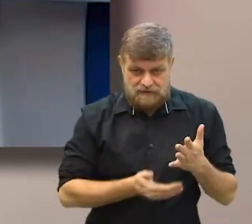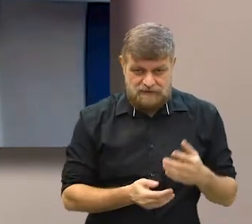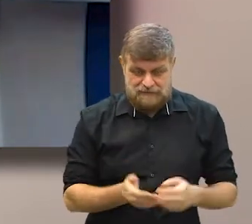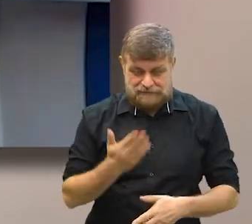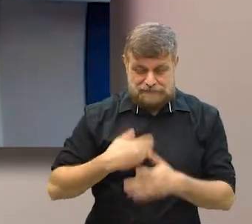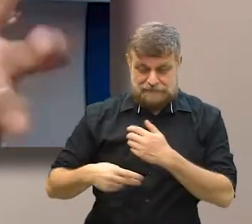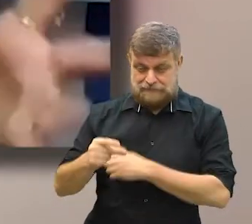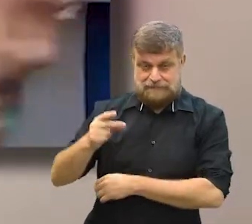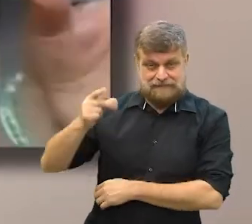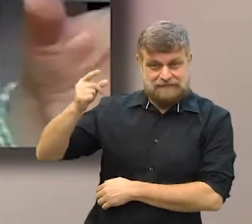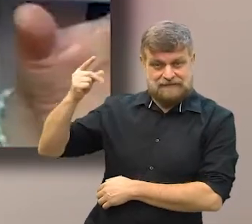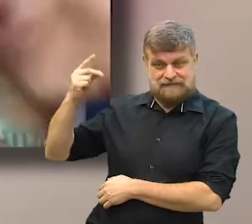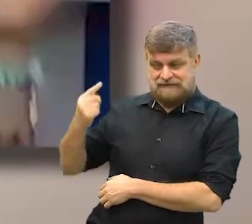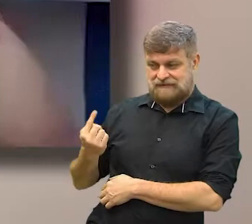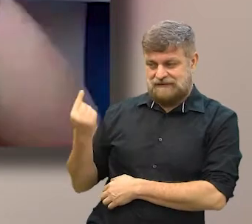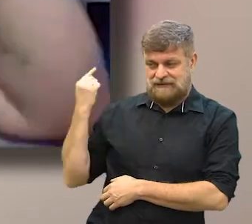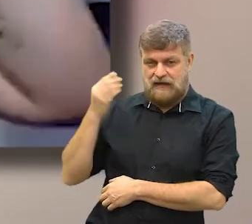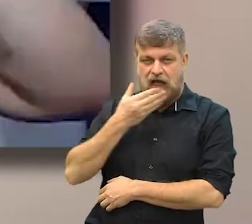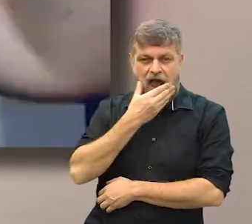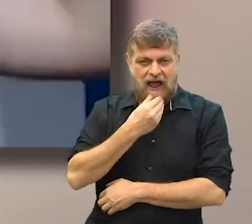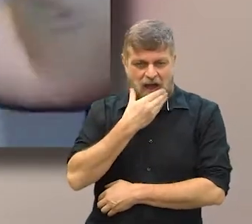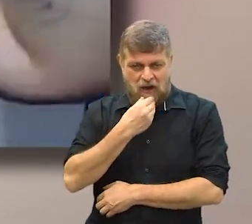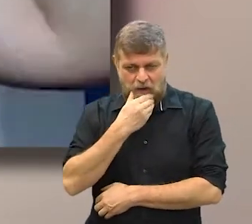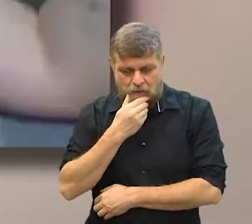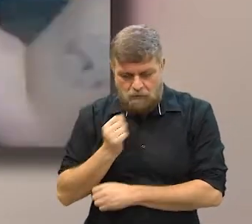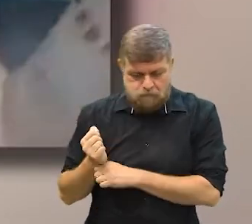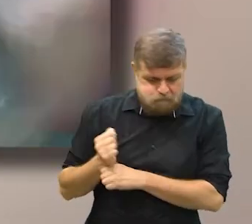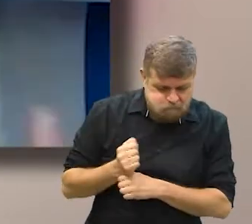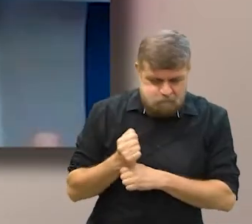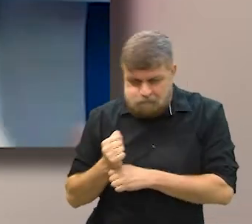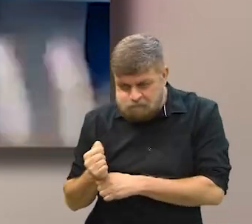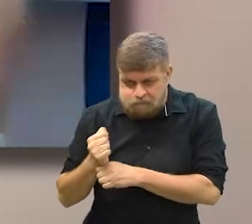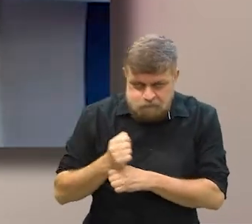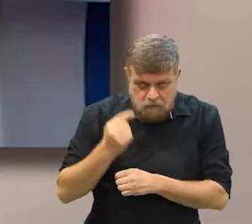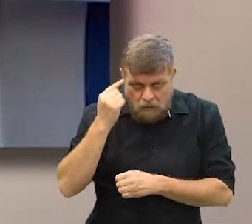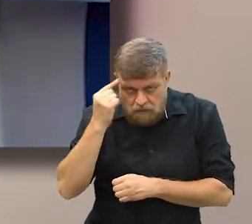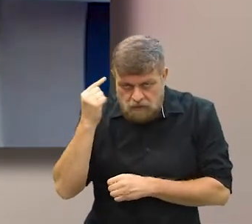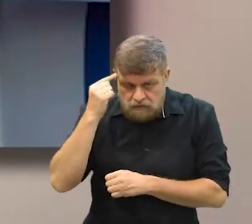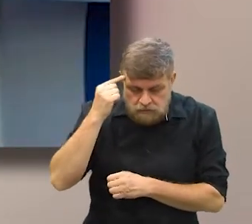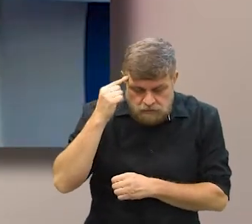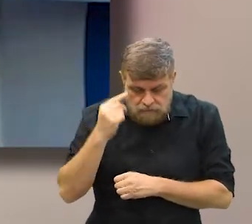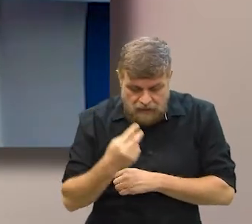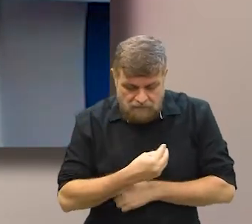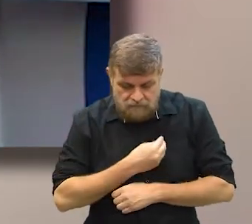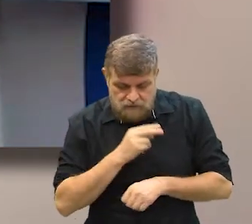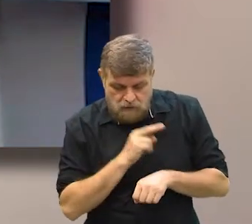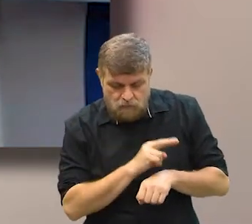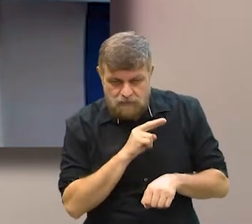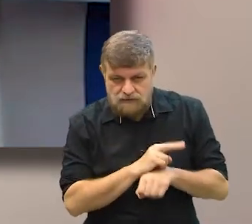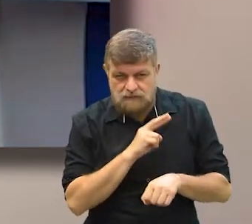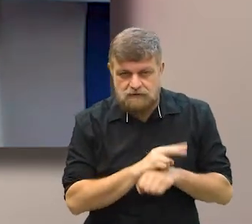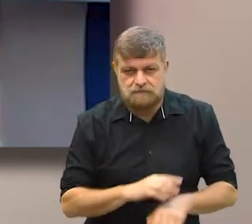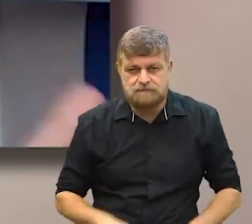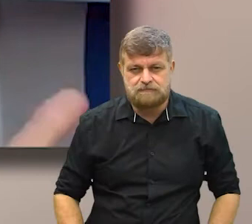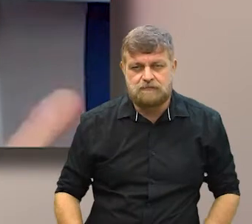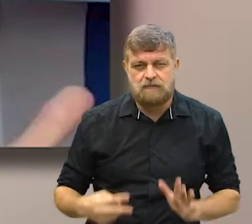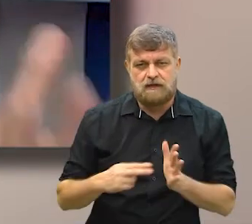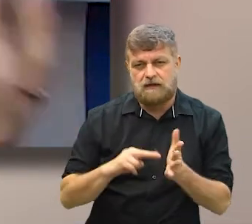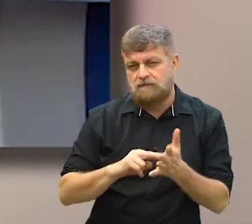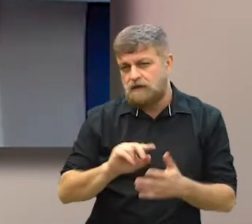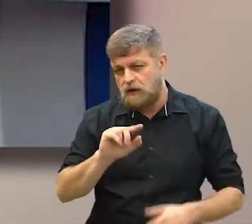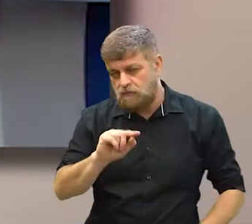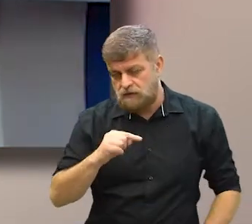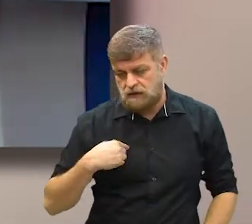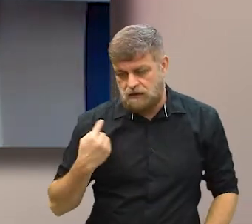vida. E isso ajudava também a dispersar a mente para conseguir preservar a vida. Isso